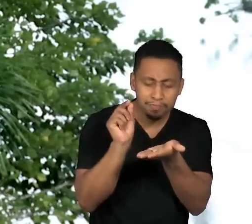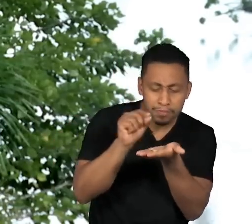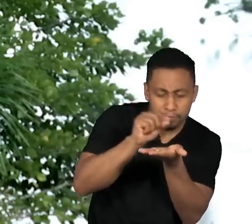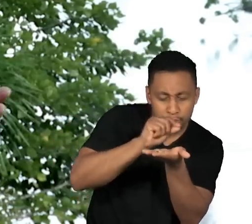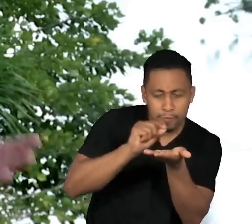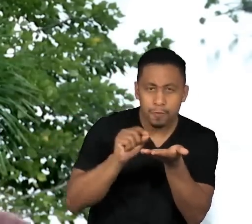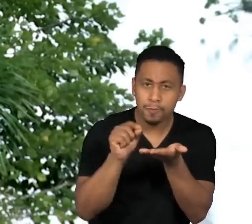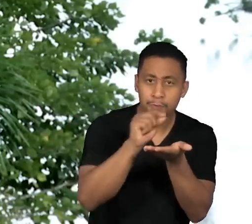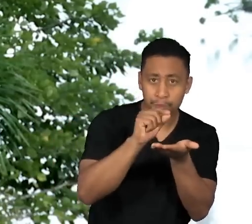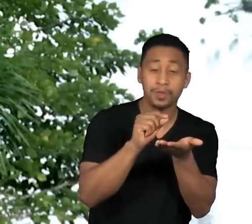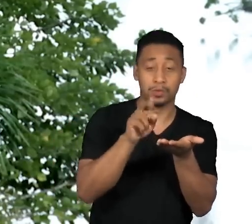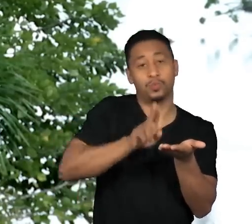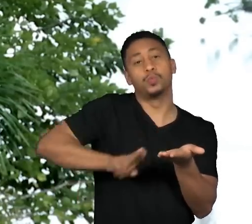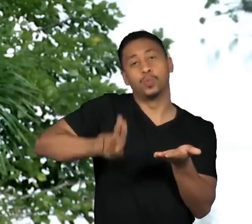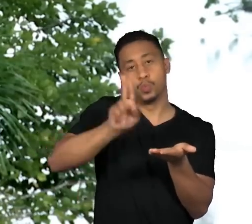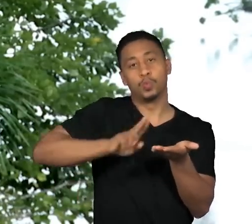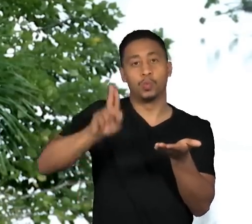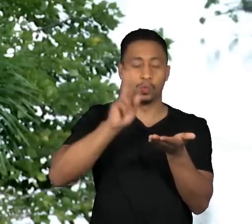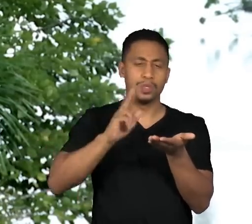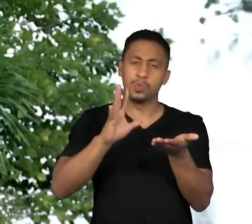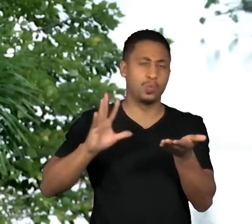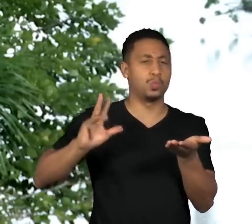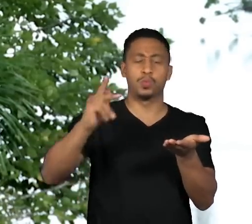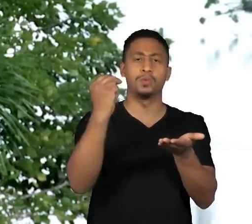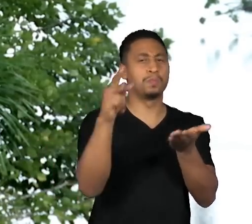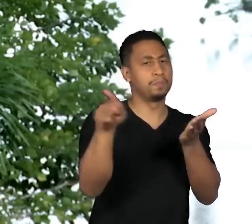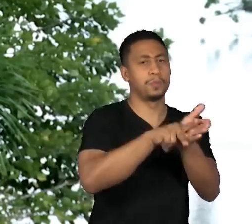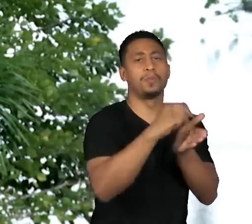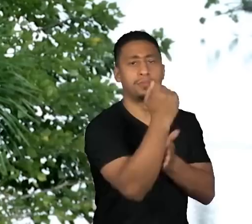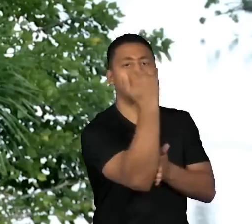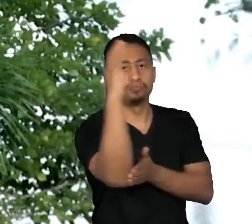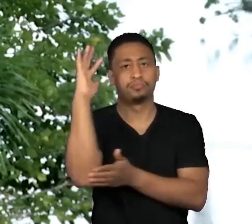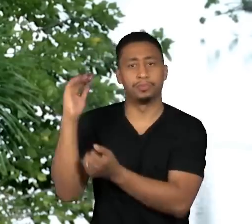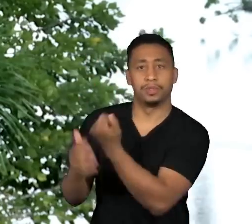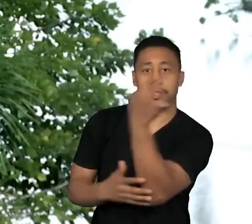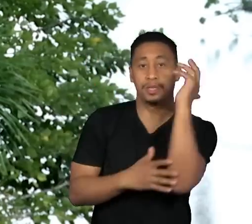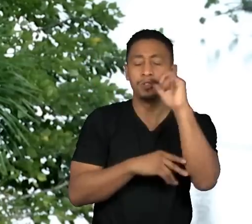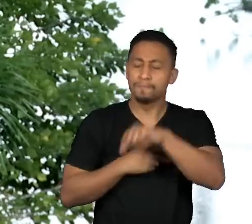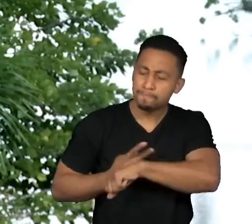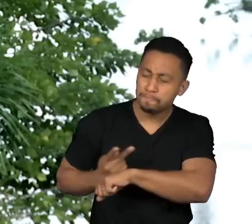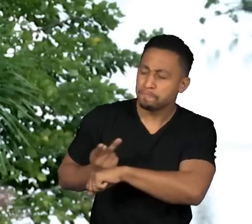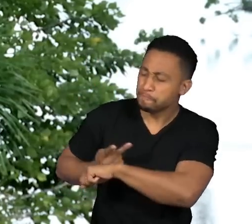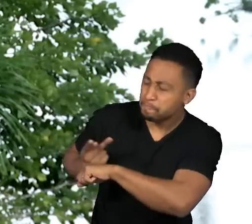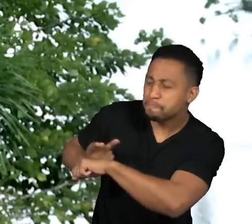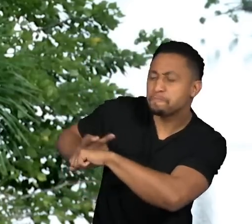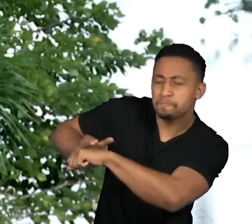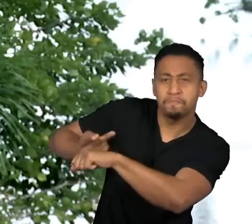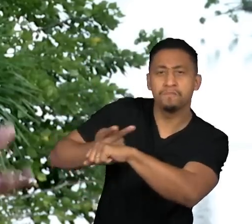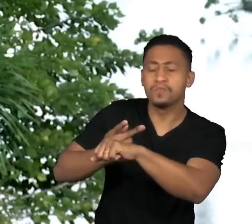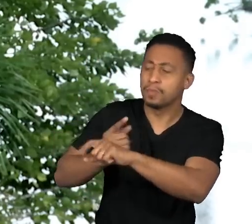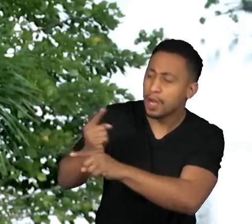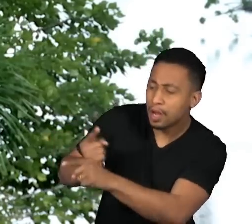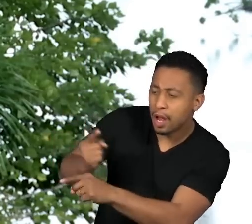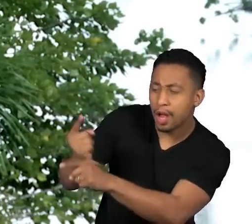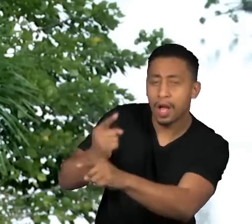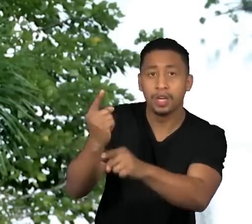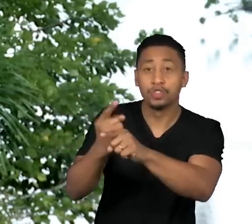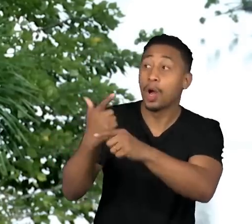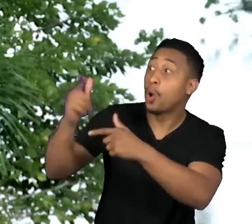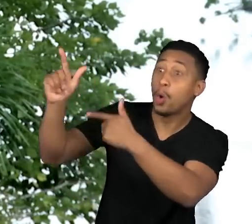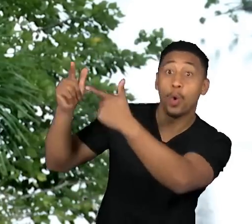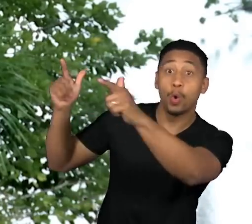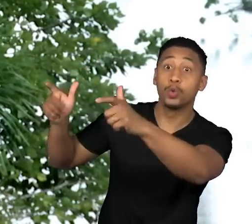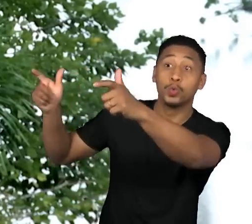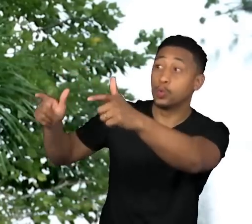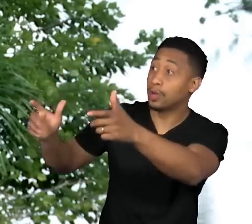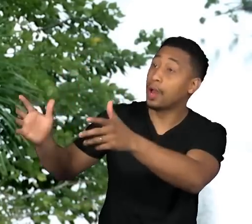usa da natureza. A gente procura encontrar sementes de outras regiões para tentar